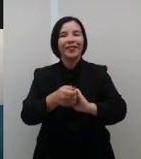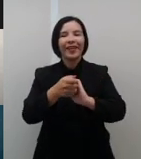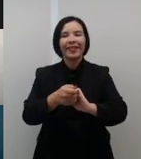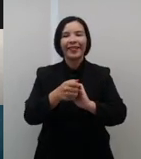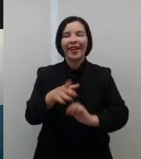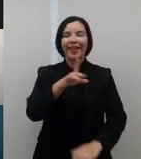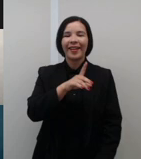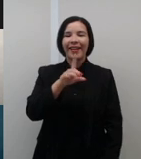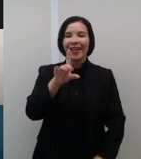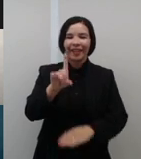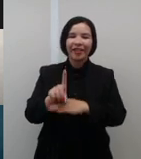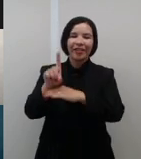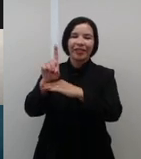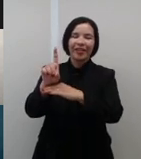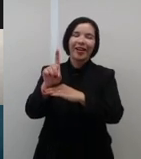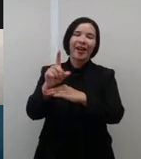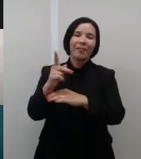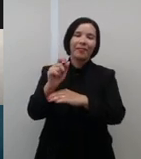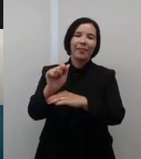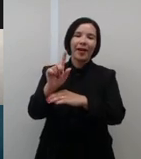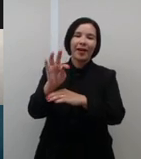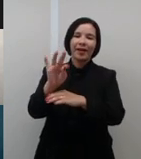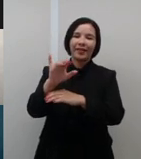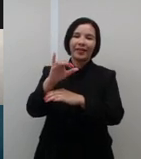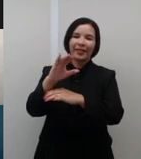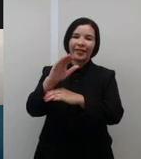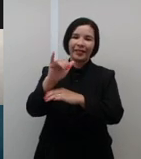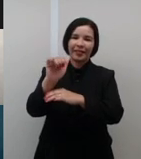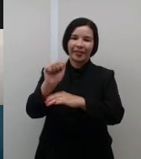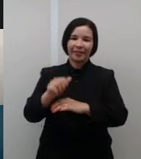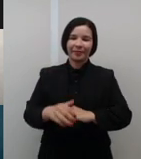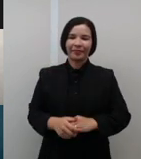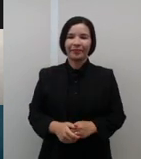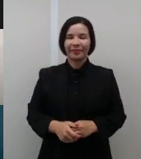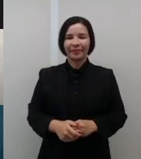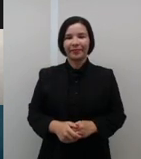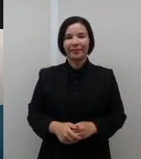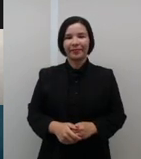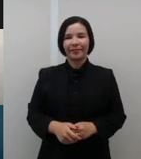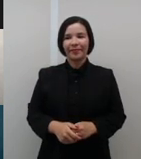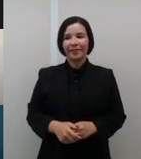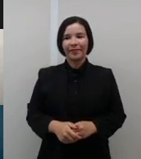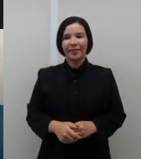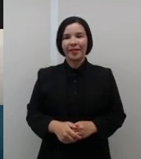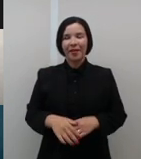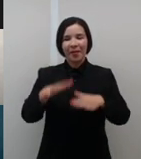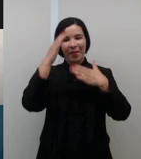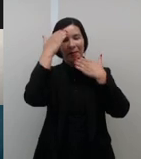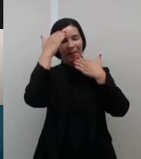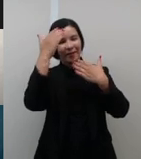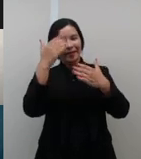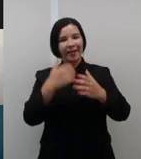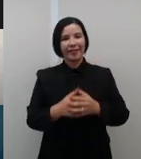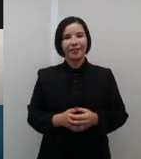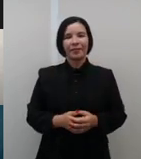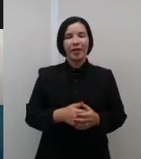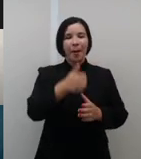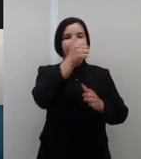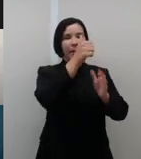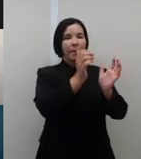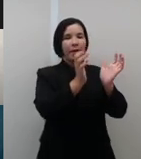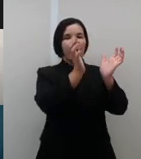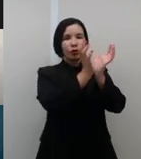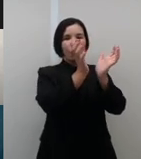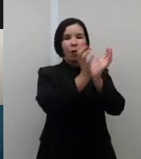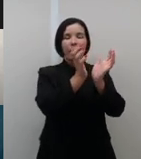tribuna. Né? Era isso. Obrigado. Muito bem. Muito obrigado. Até logo, doutora Patrícia. Muito obrigado. Primeira turma, então, né, provimento do recurso especial nos termos